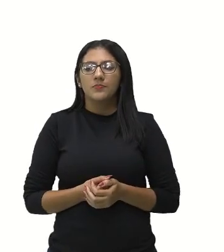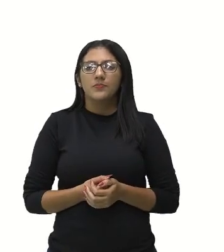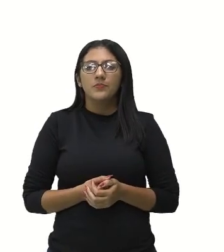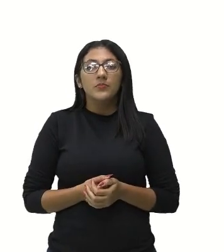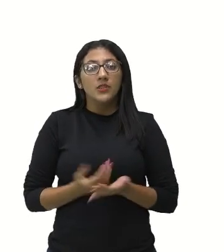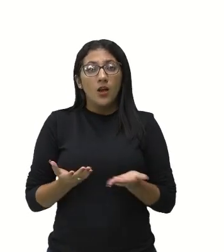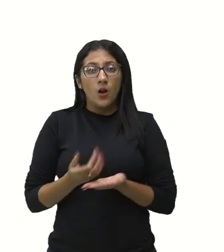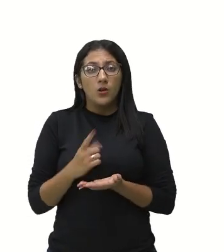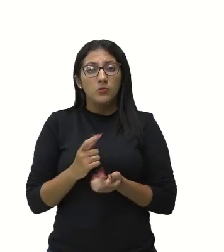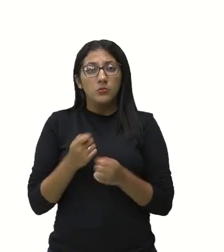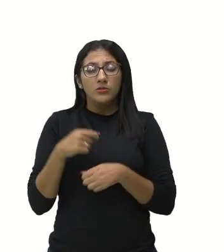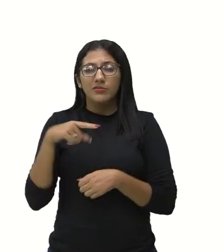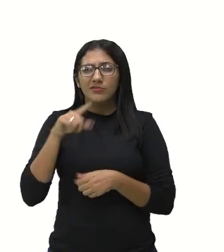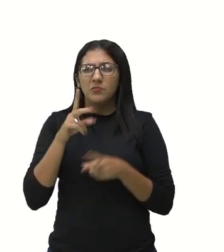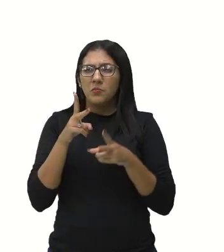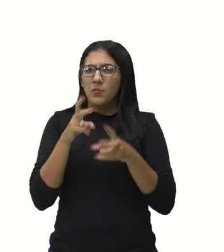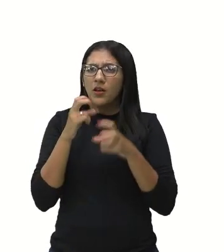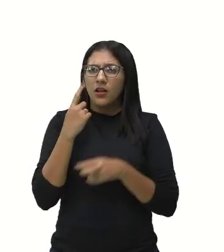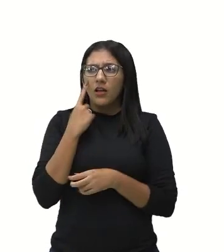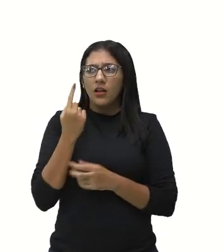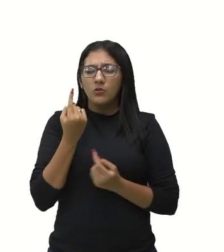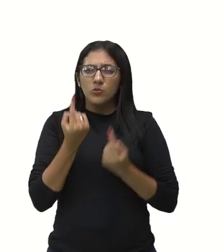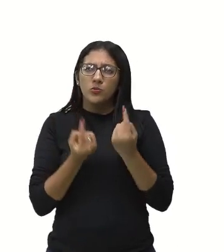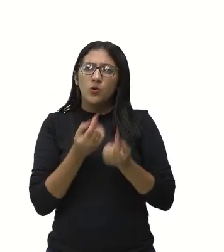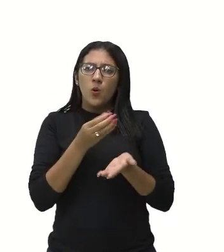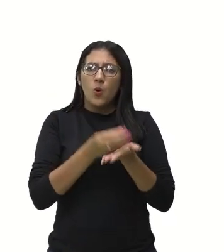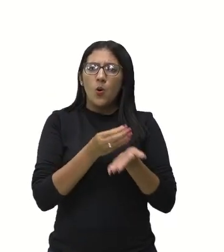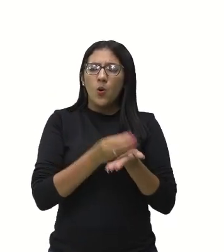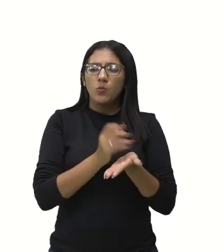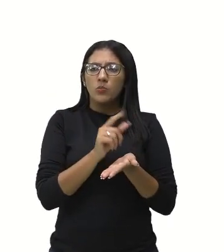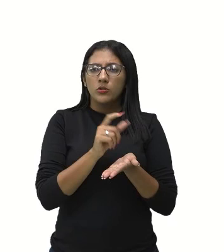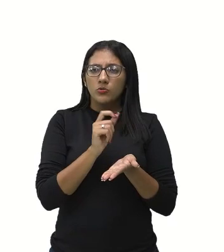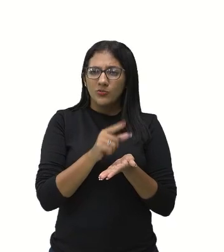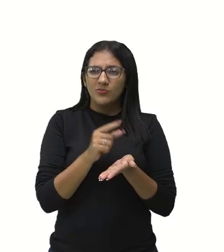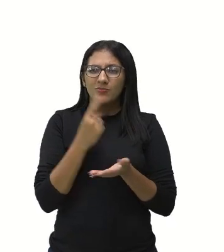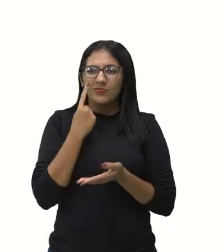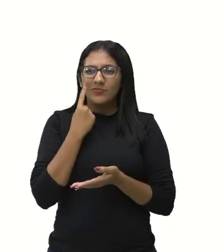Agora sim nós conseguimos comparar os dois valores. Vejam,